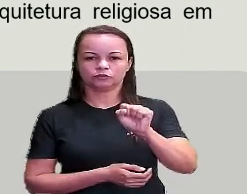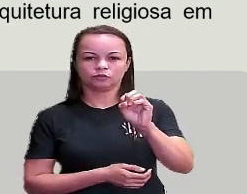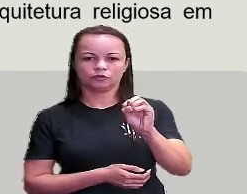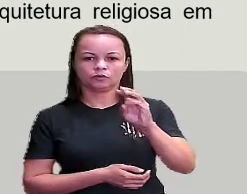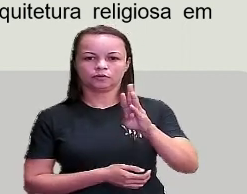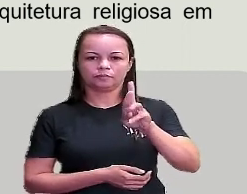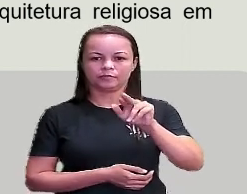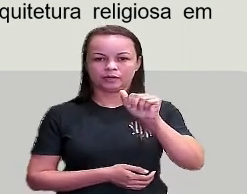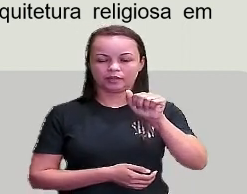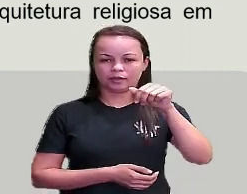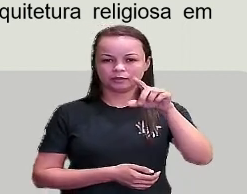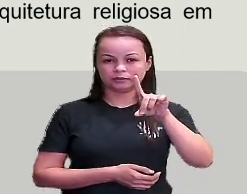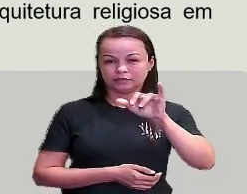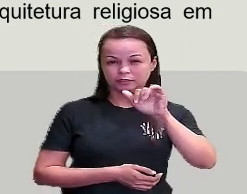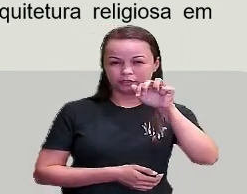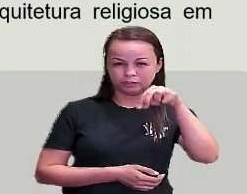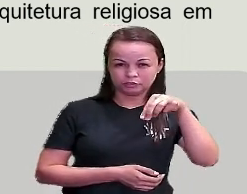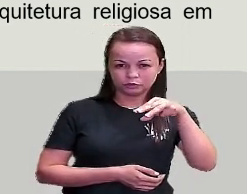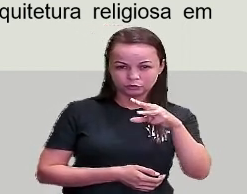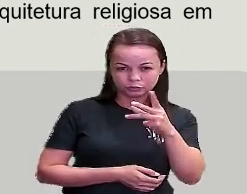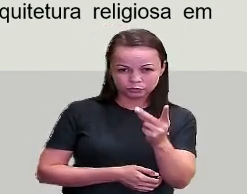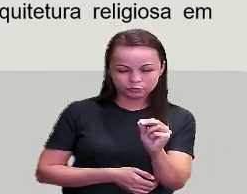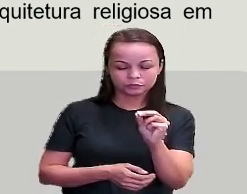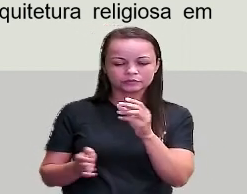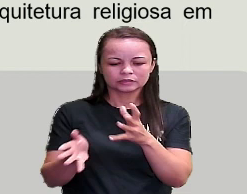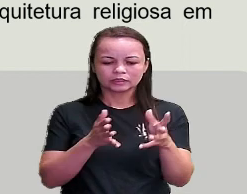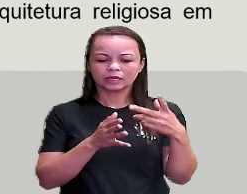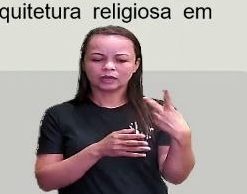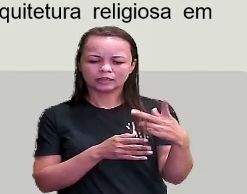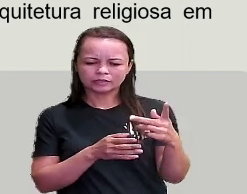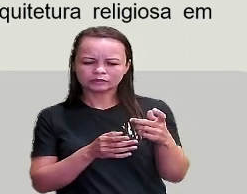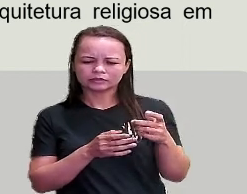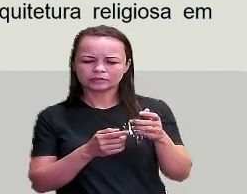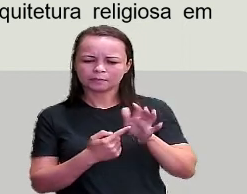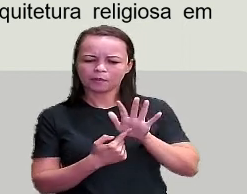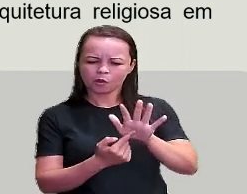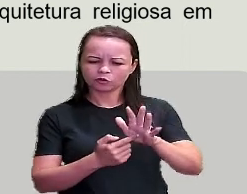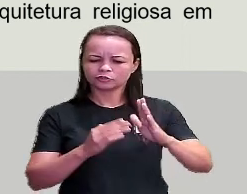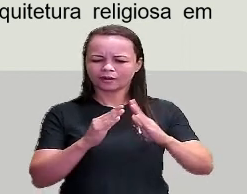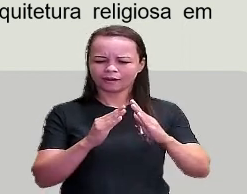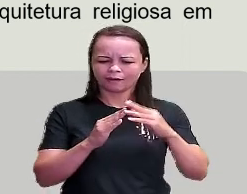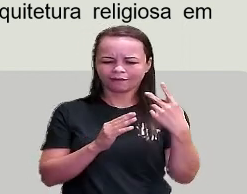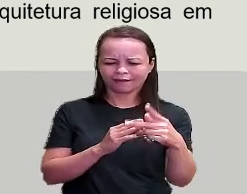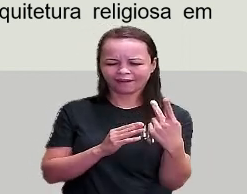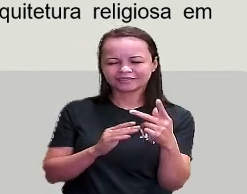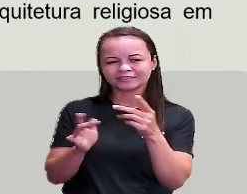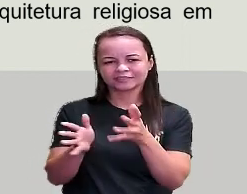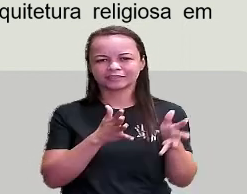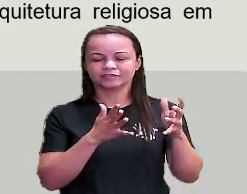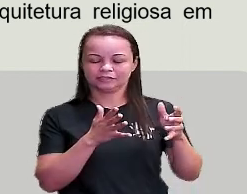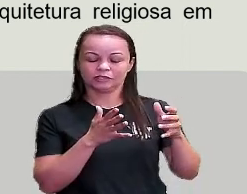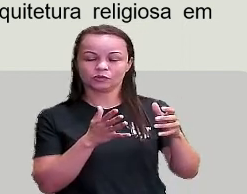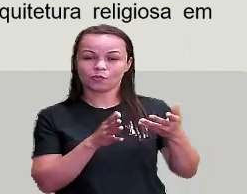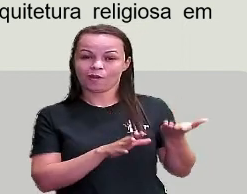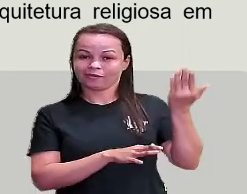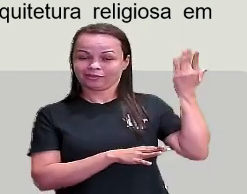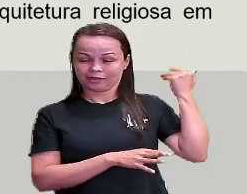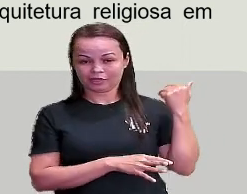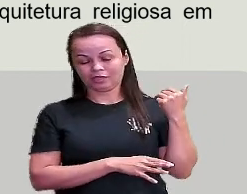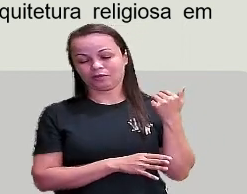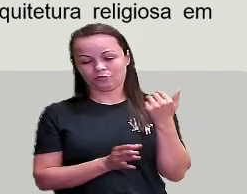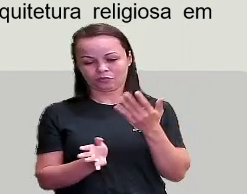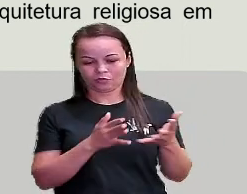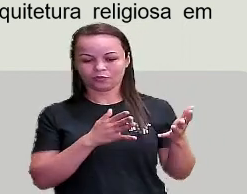O edifício trata-se do início remanescente da antiga povoação de Santo Antão da Mata. Ele faz